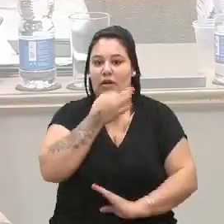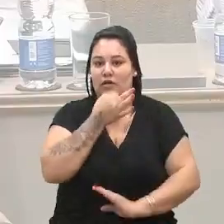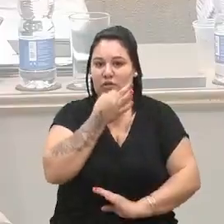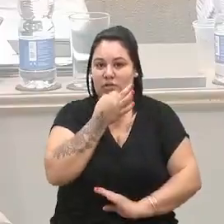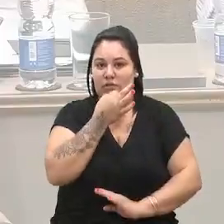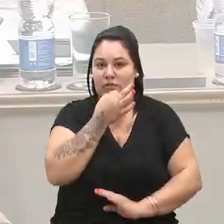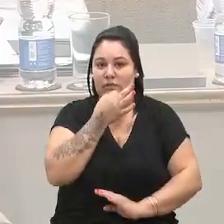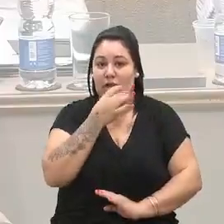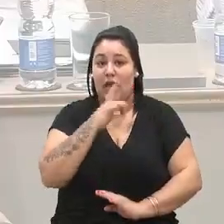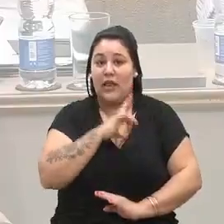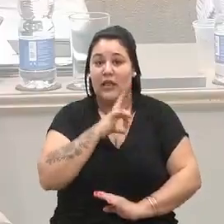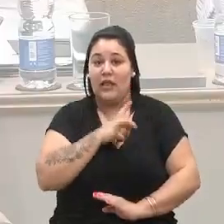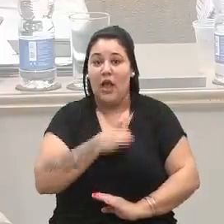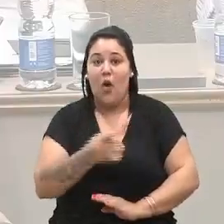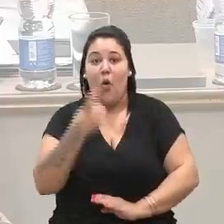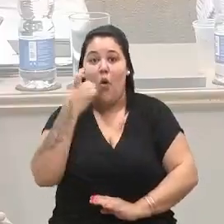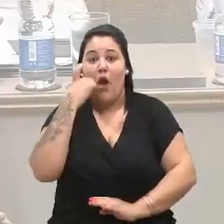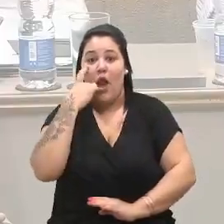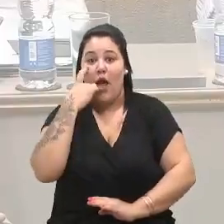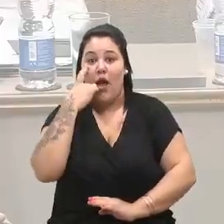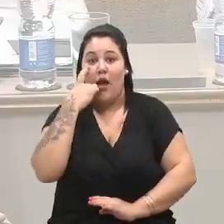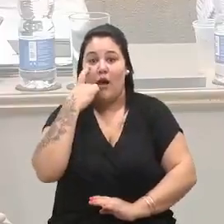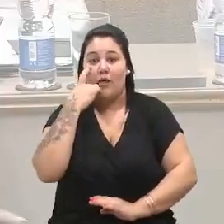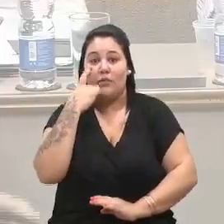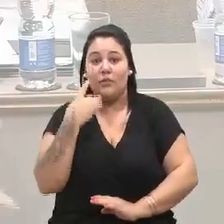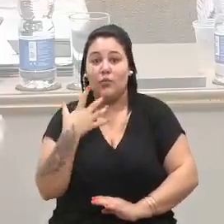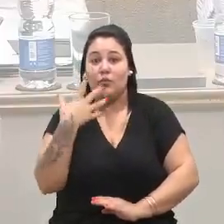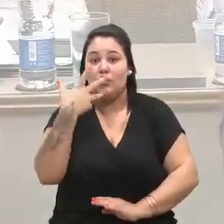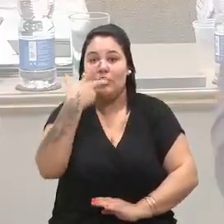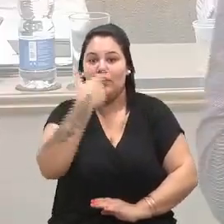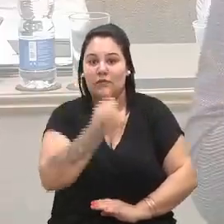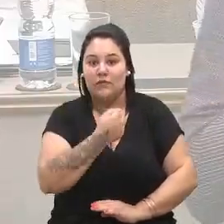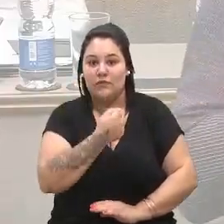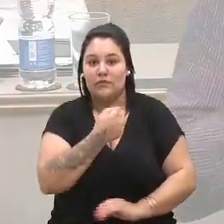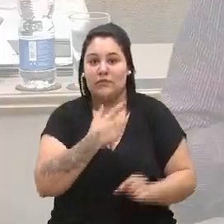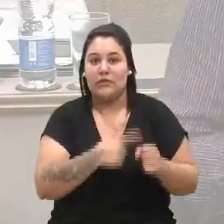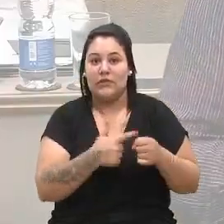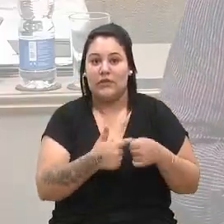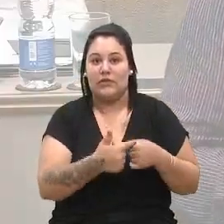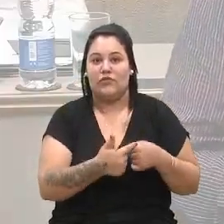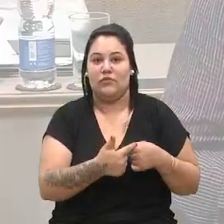tenham um olhar bonito da cidade. Então, como disse, meu voto é favorável.